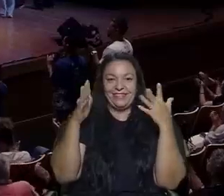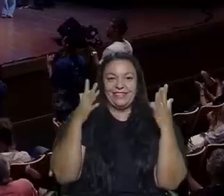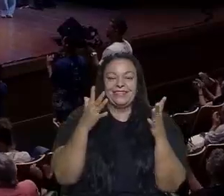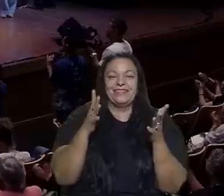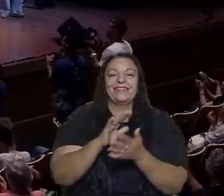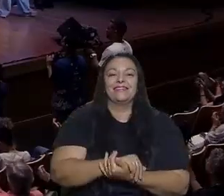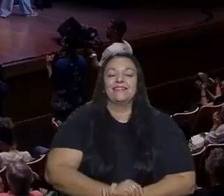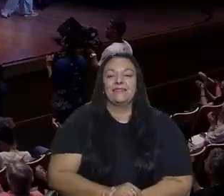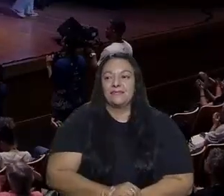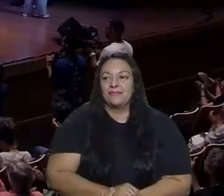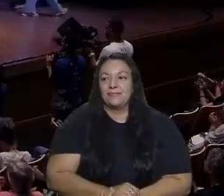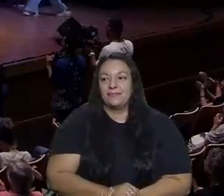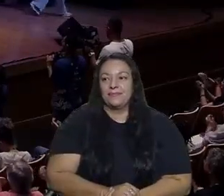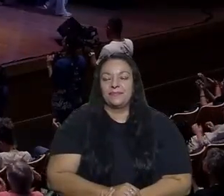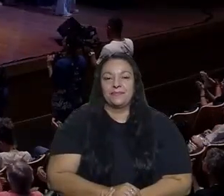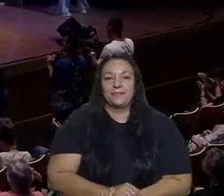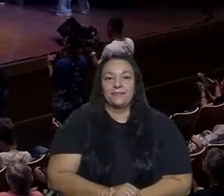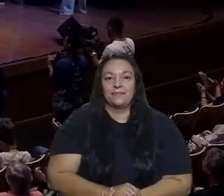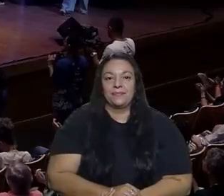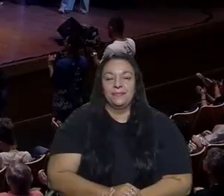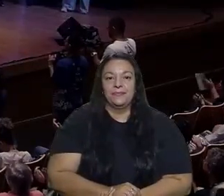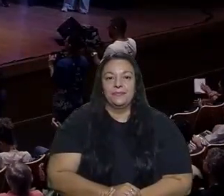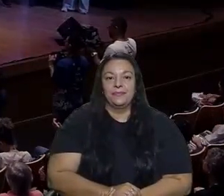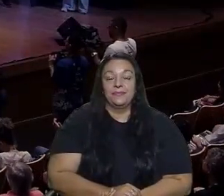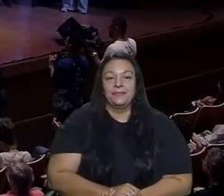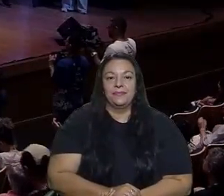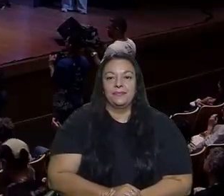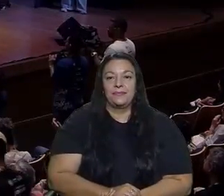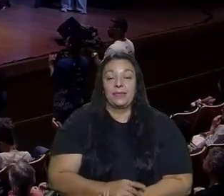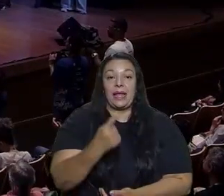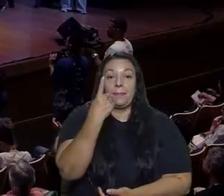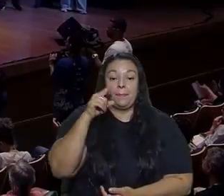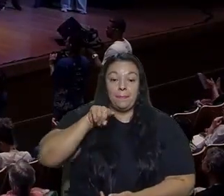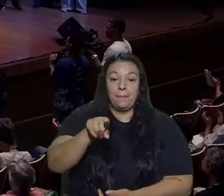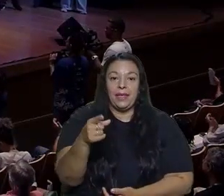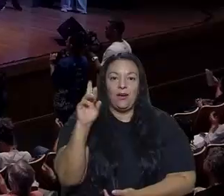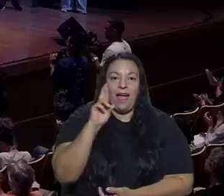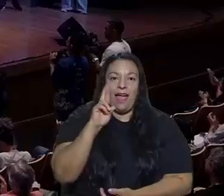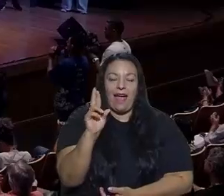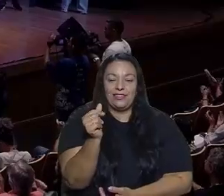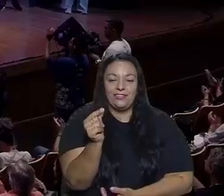Viva! Vamos receber Isadora, que ganhou o prêmio de R$1.000.